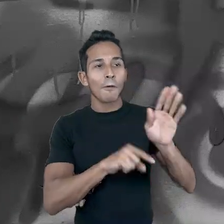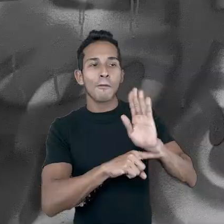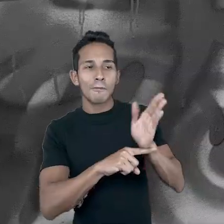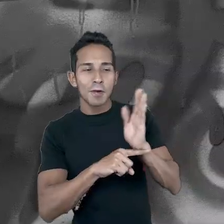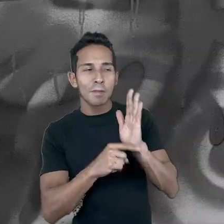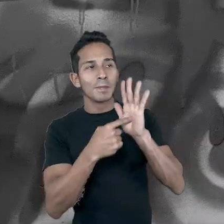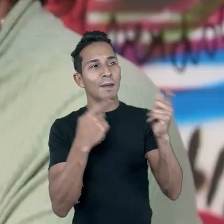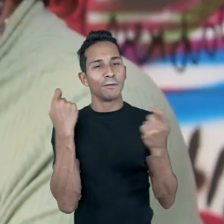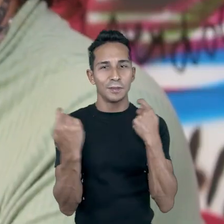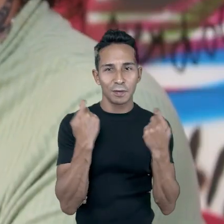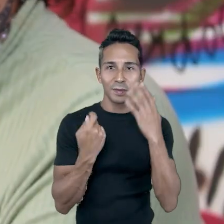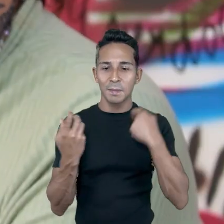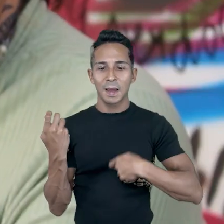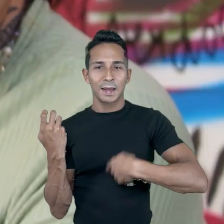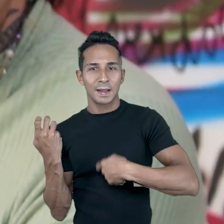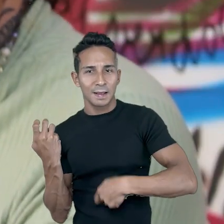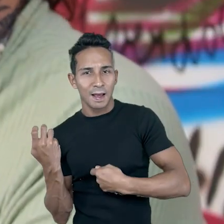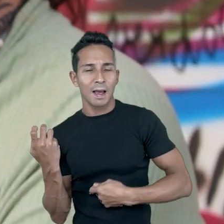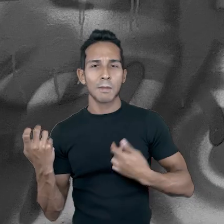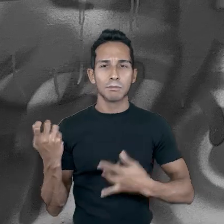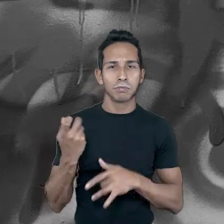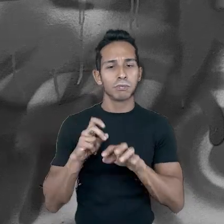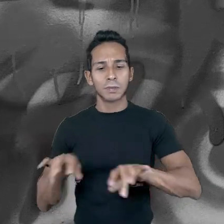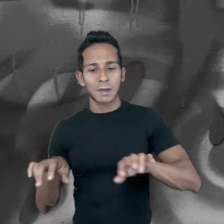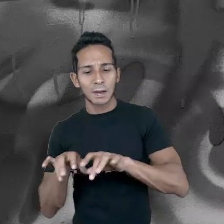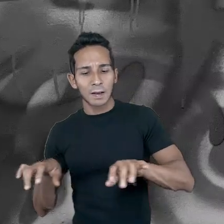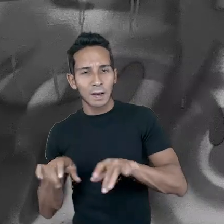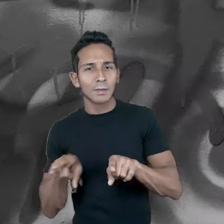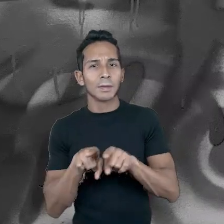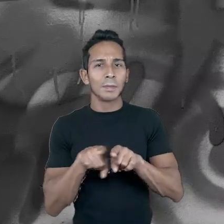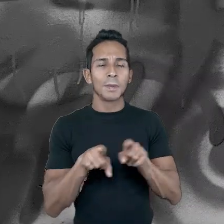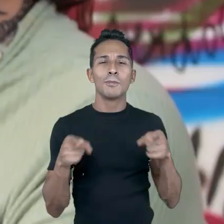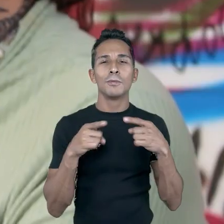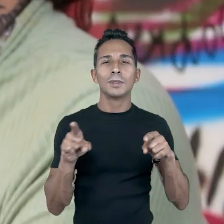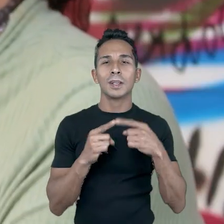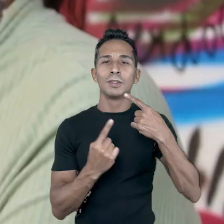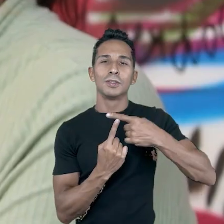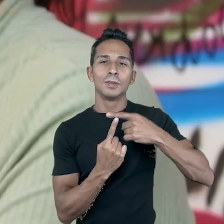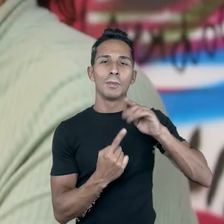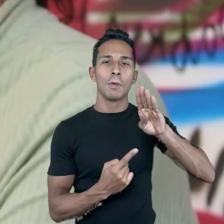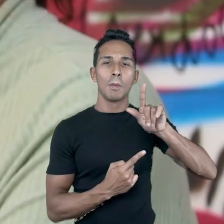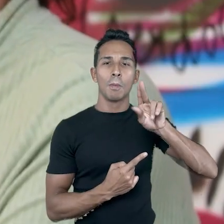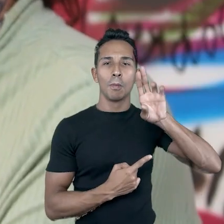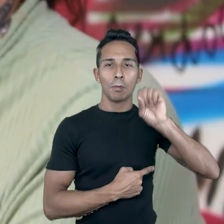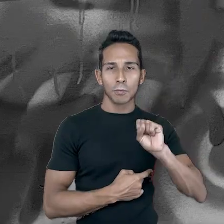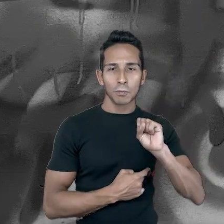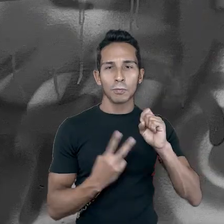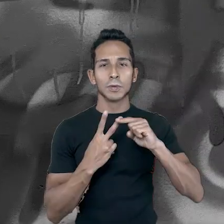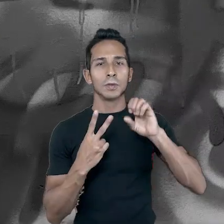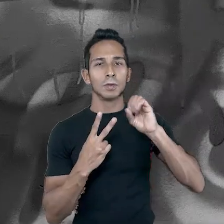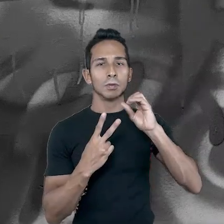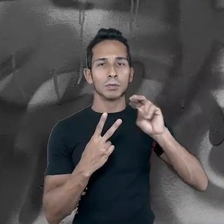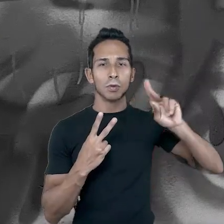tinham ido para festivais. Tocava guitarra, baixo. Eu já sabia tocar teclado, piano, tocava na época muito blues, soul, essas coisas,